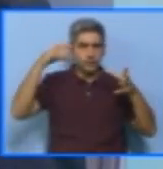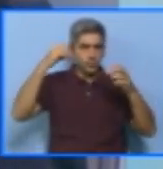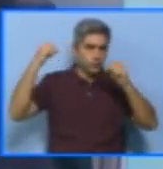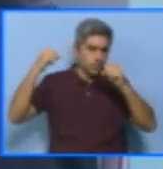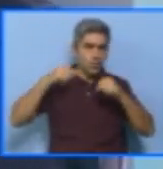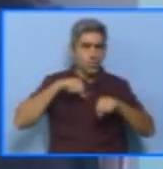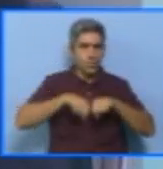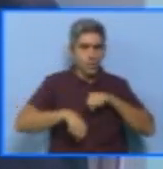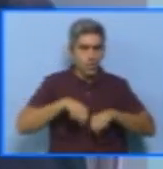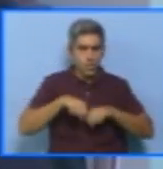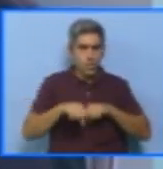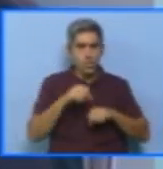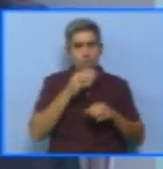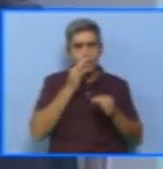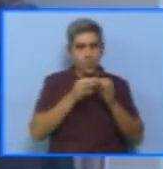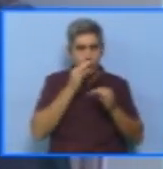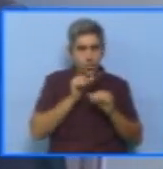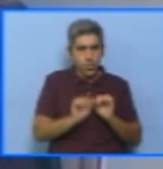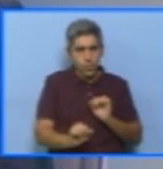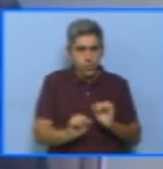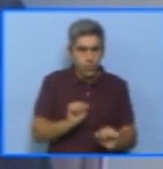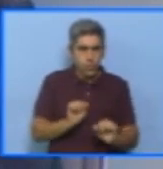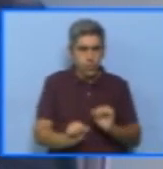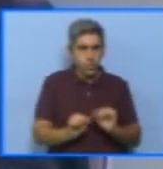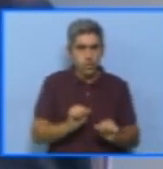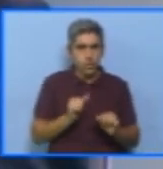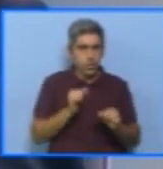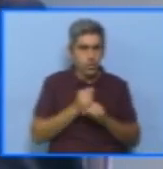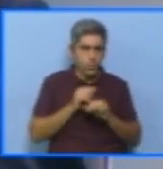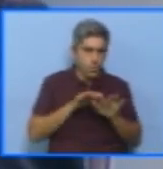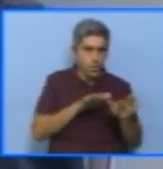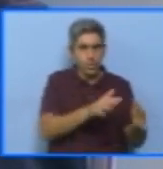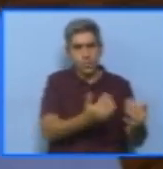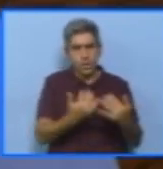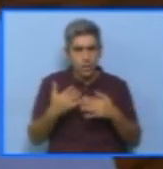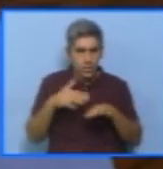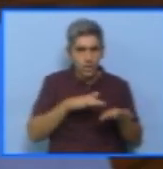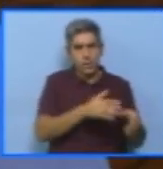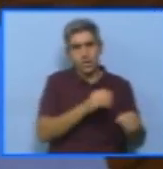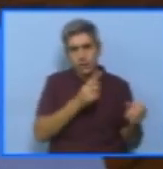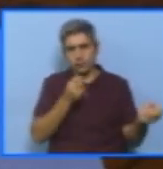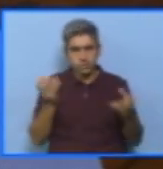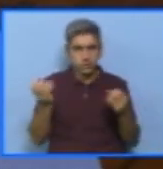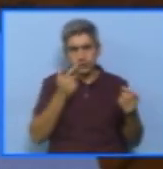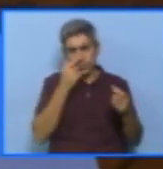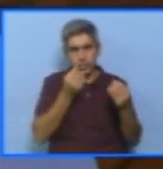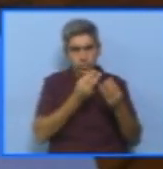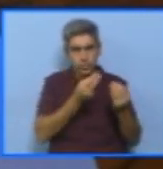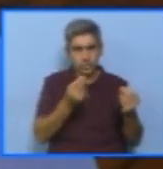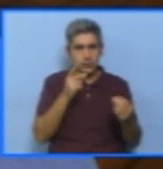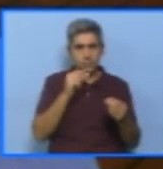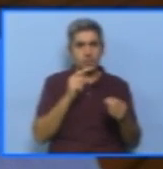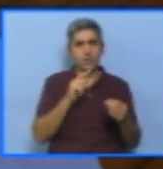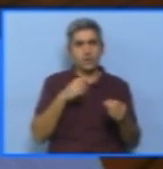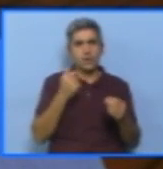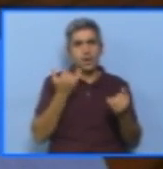esmagar as uvas. Há ali digamos, um ritual social. Uma azáfama tremenda. Uma azáfama que mobiliza muita gente, mas também há um